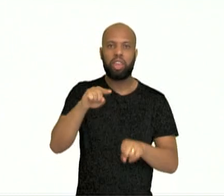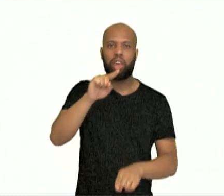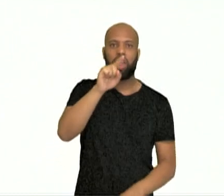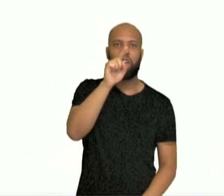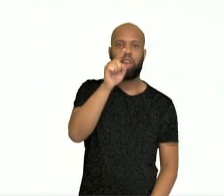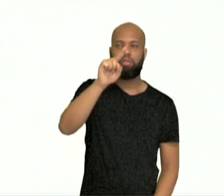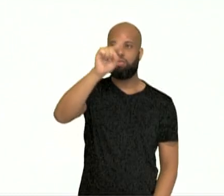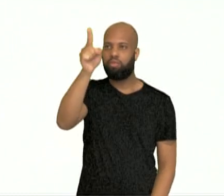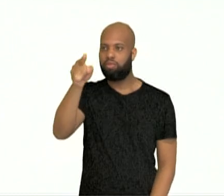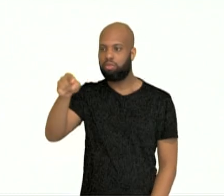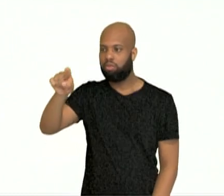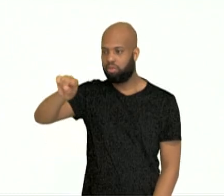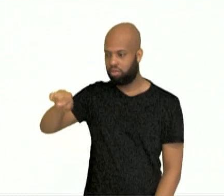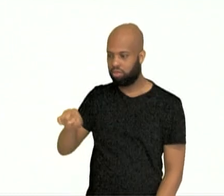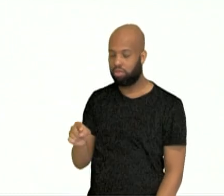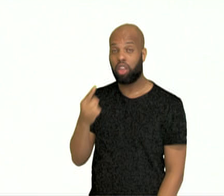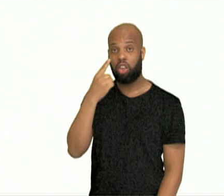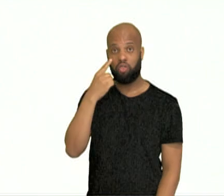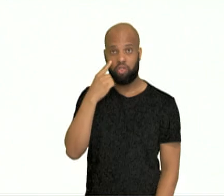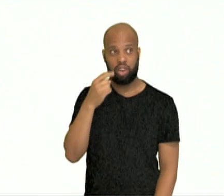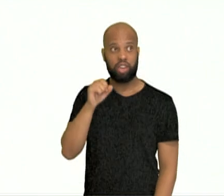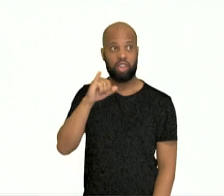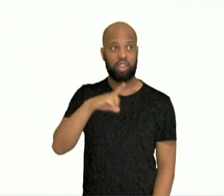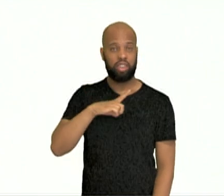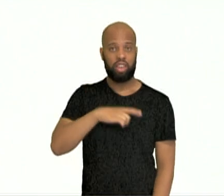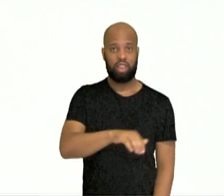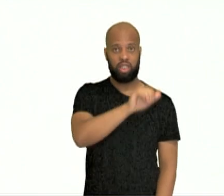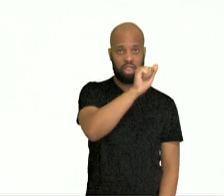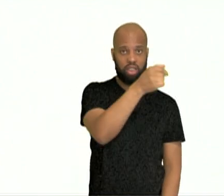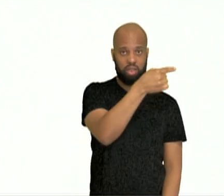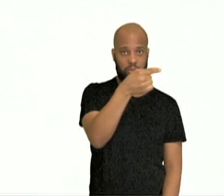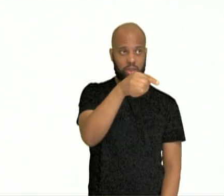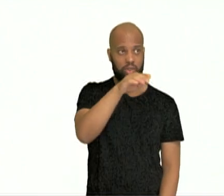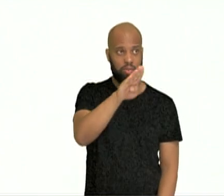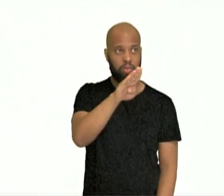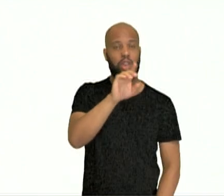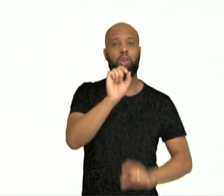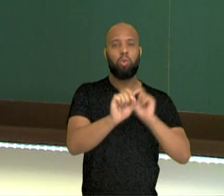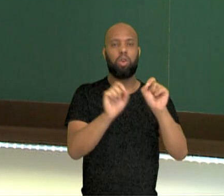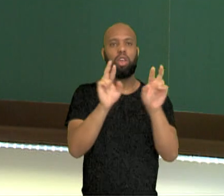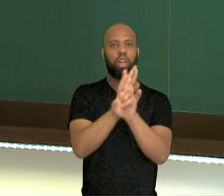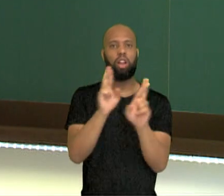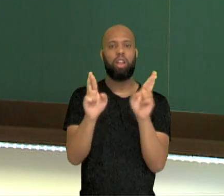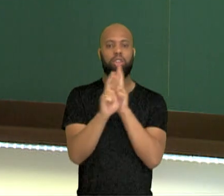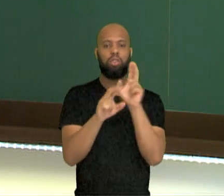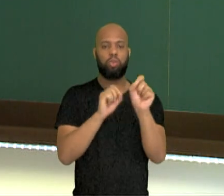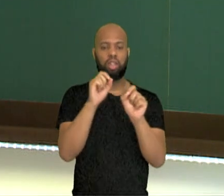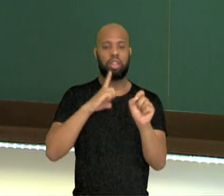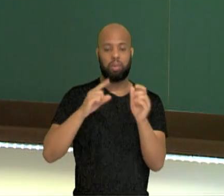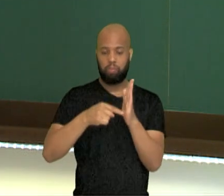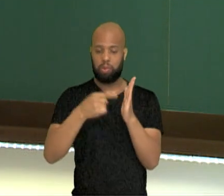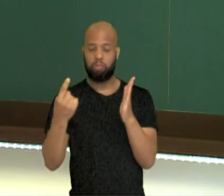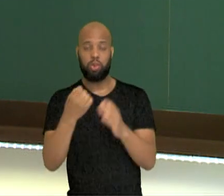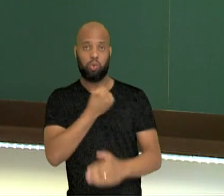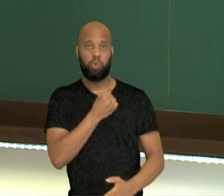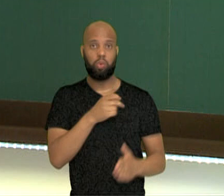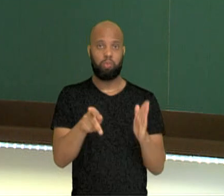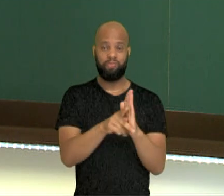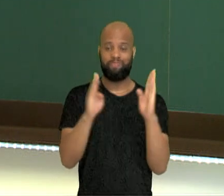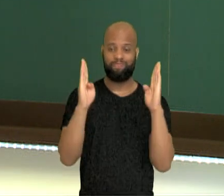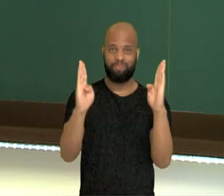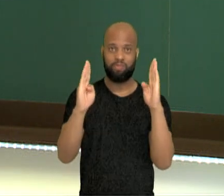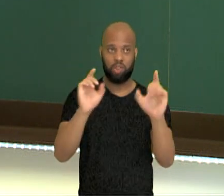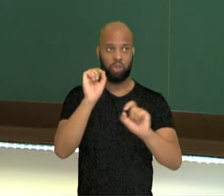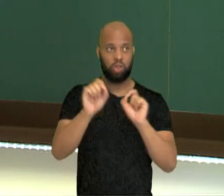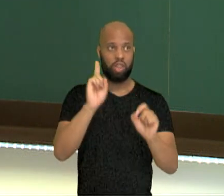B. Observem aqui, se eu pegar A menos B, né, vai relacionar o primeiro número do meu intervalo, que nesse